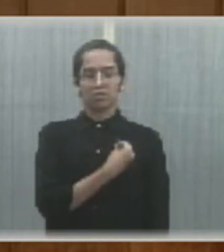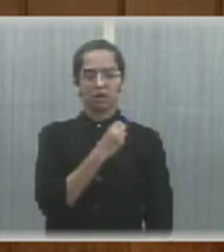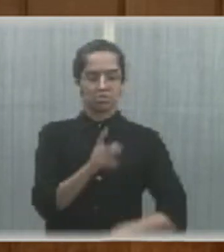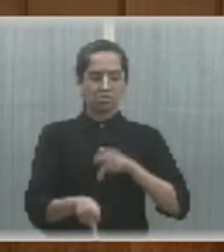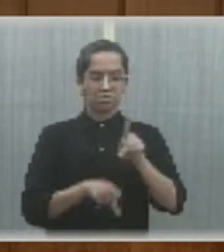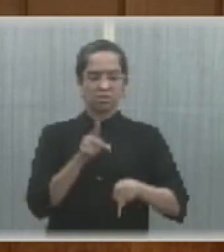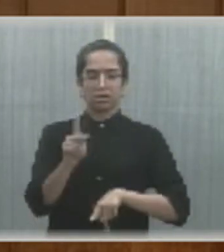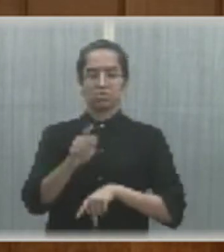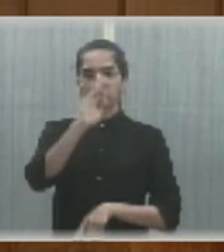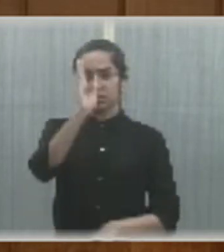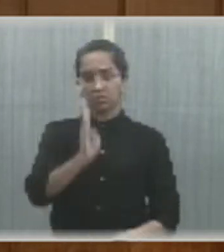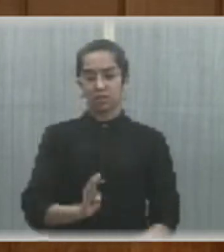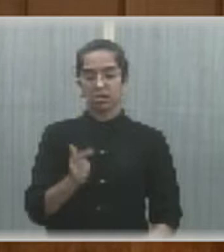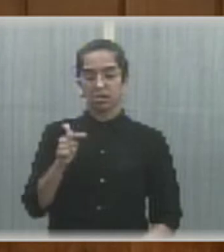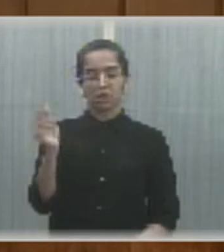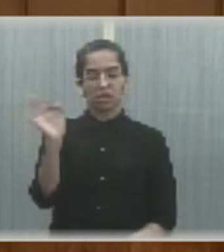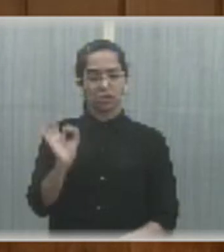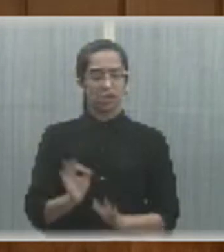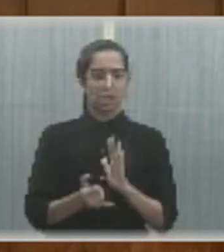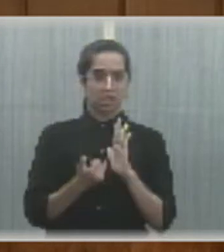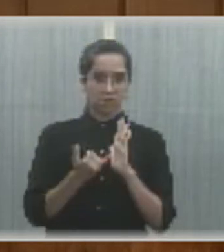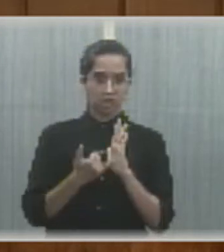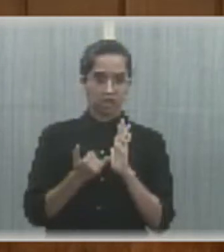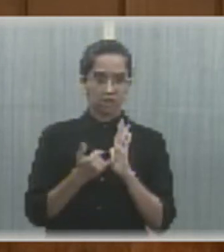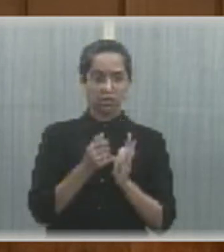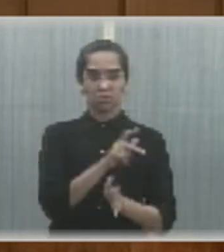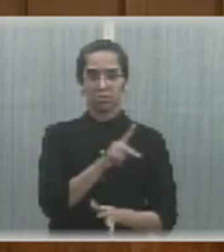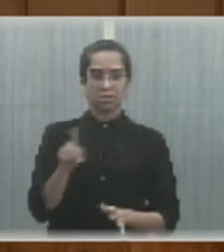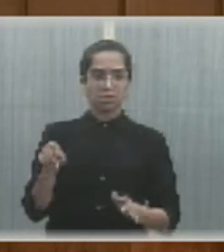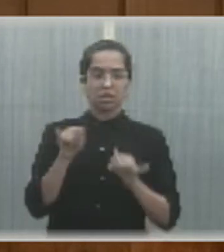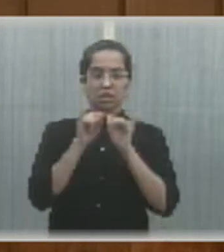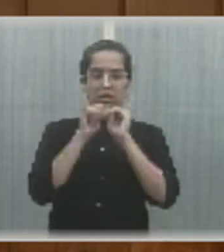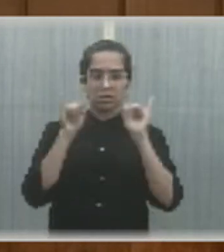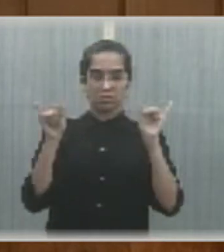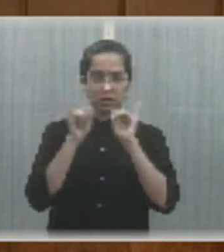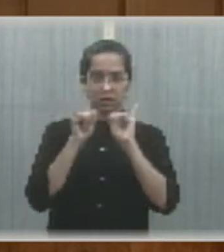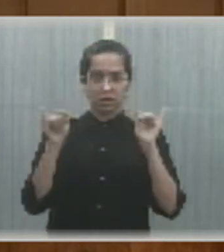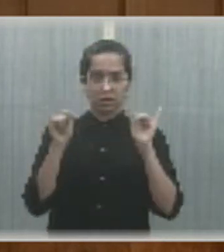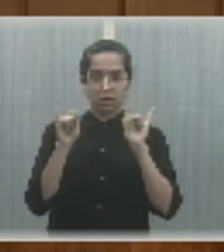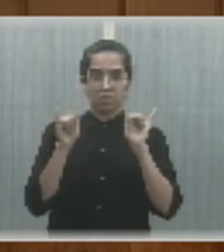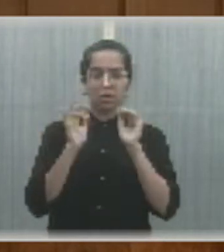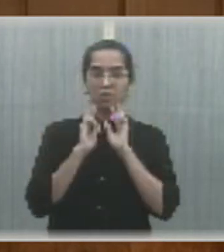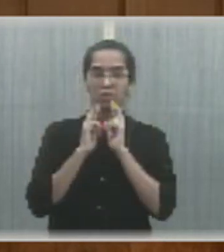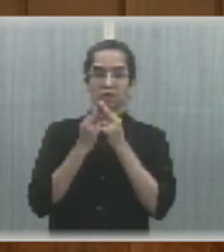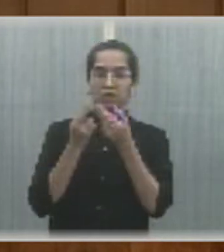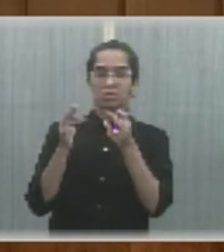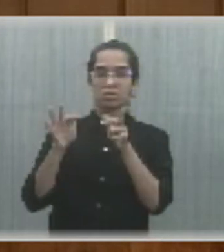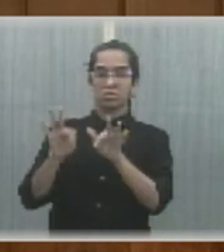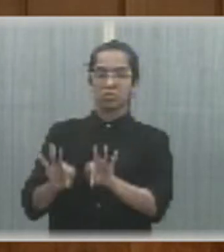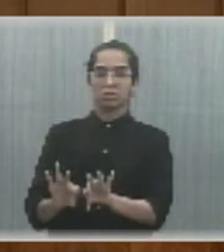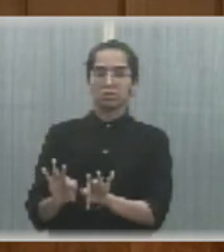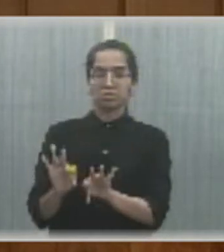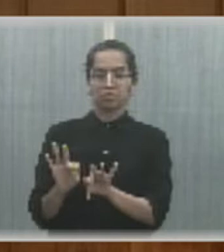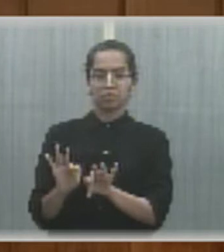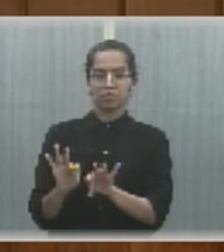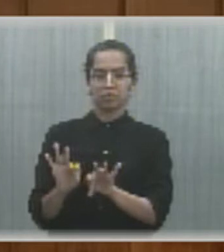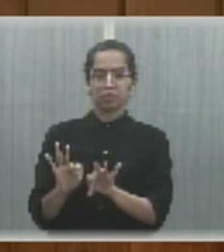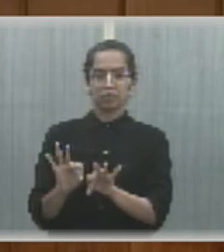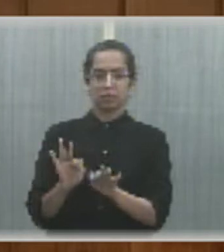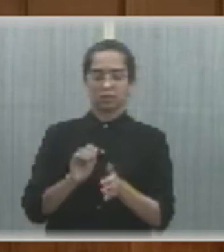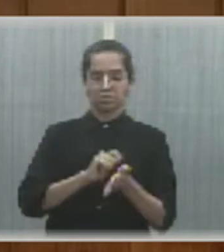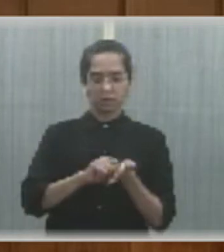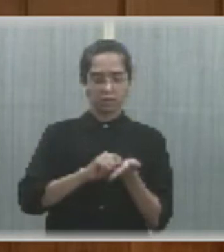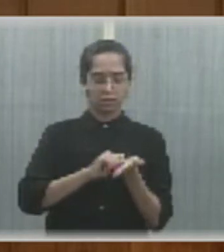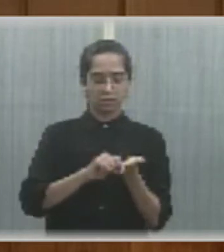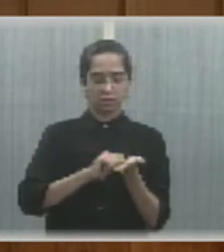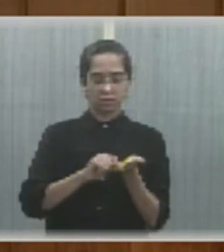nada mais, havendo a tratar, o senhor presidente, na oportunidade, deputado Franzé Silva, encerrou a sessão, que,